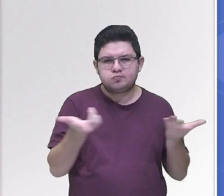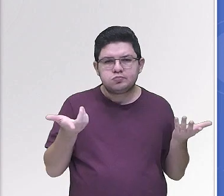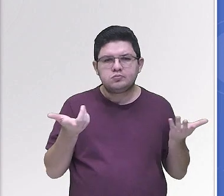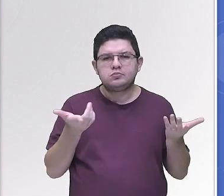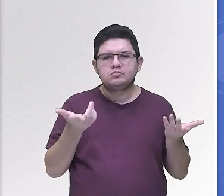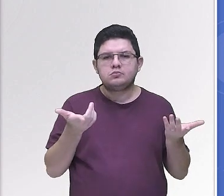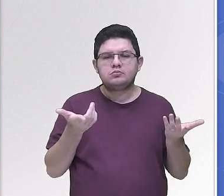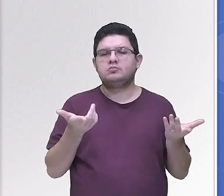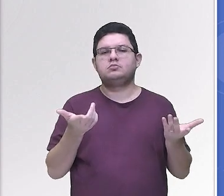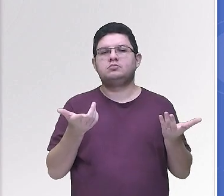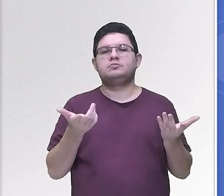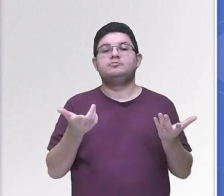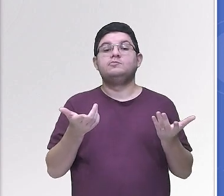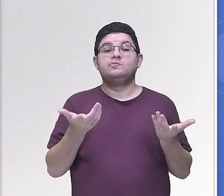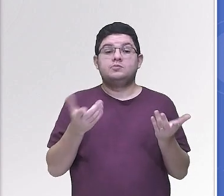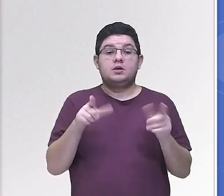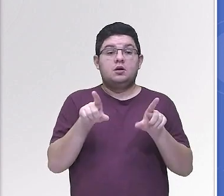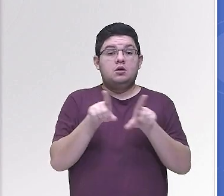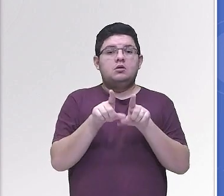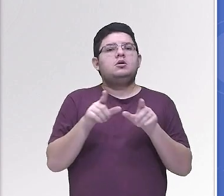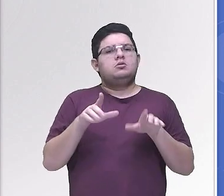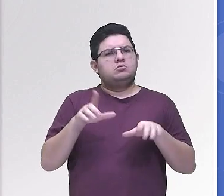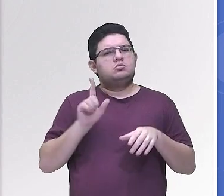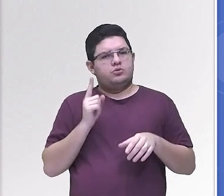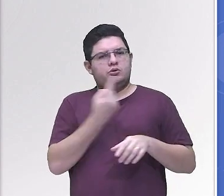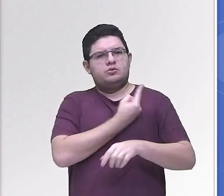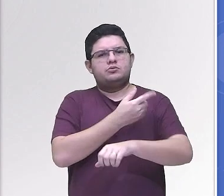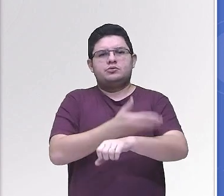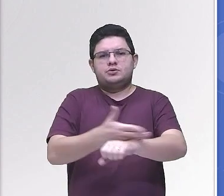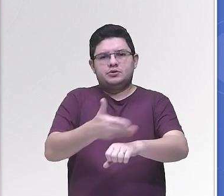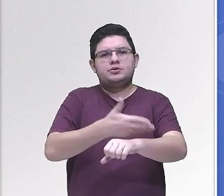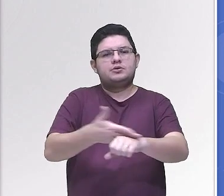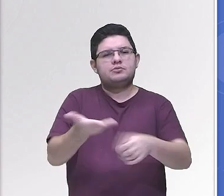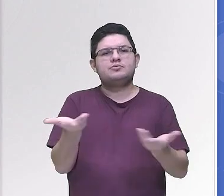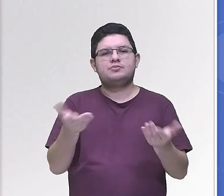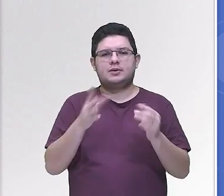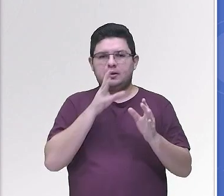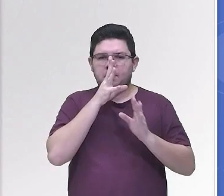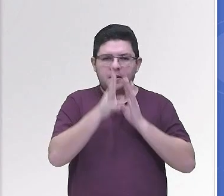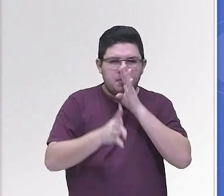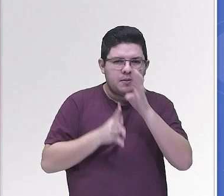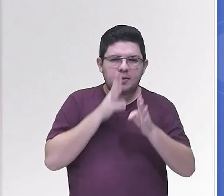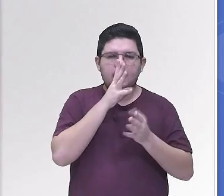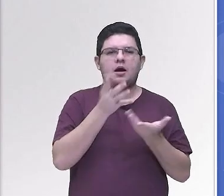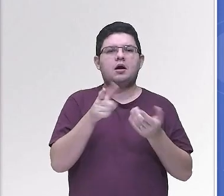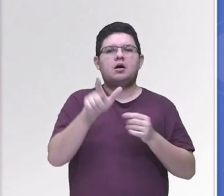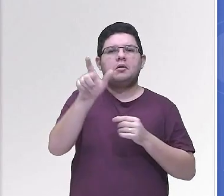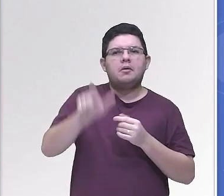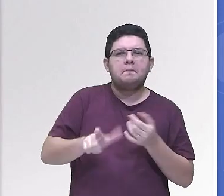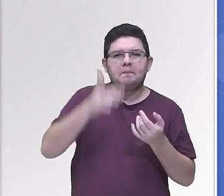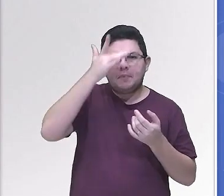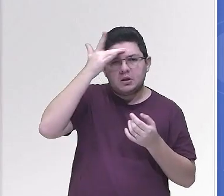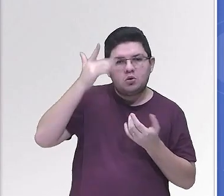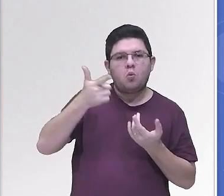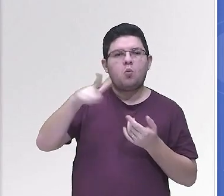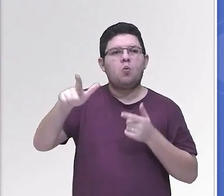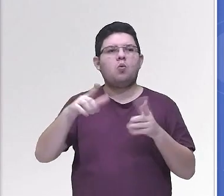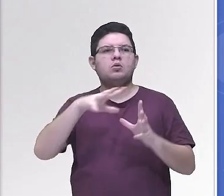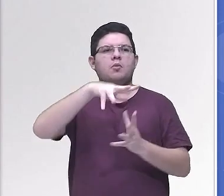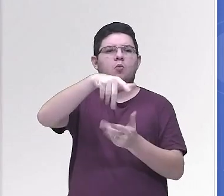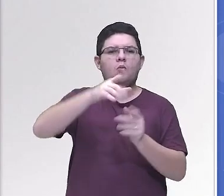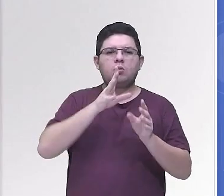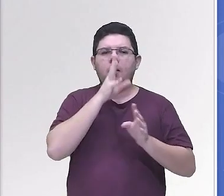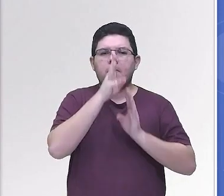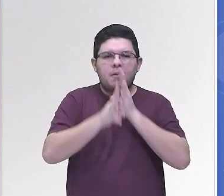estou julgando. E como a gente faz isso no nosso dia a dia, né? Como a gente julga as pessoas, como a gente julga o mundo, como a